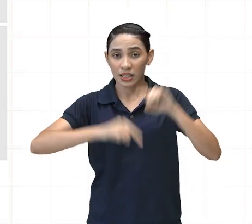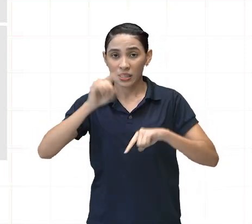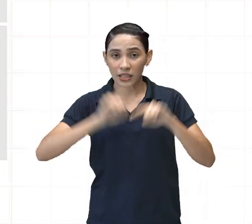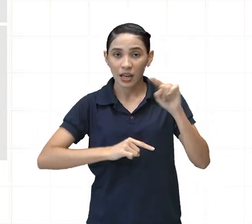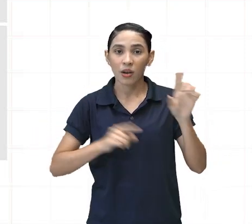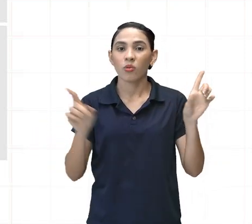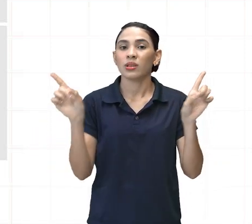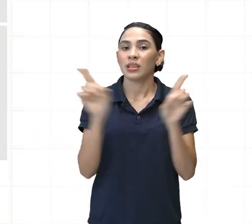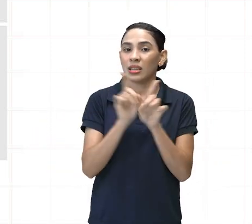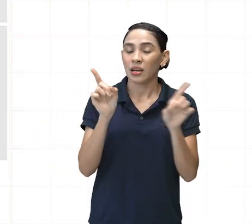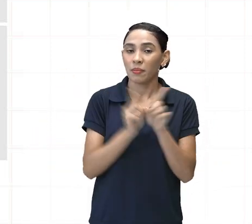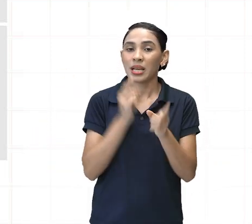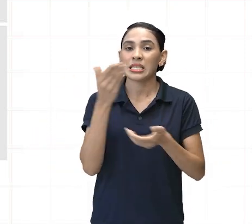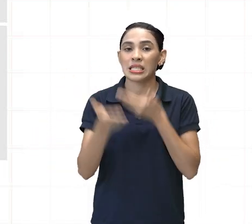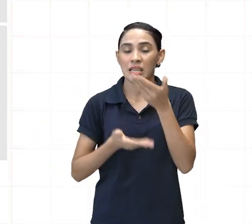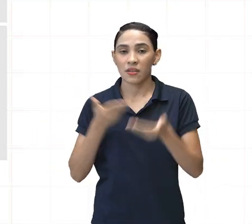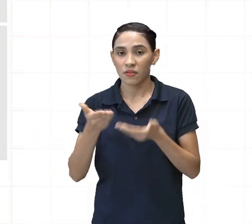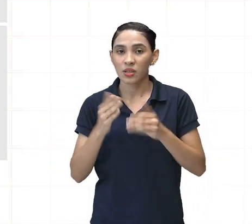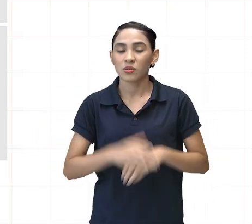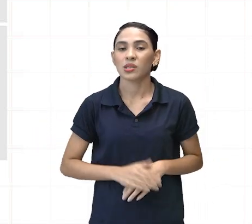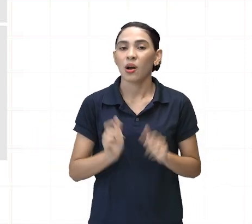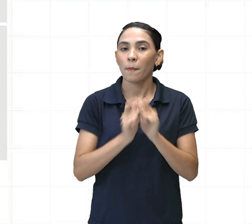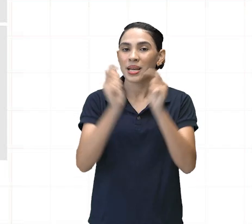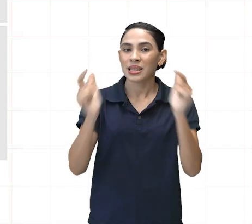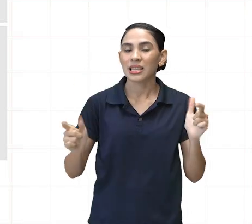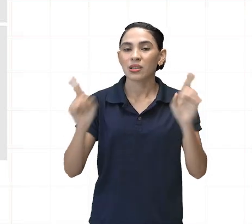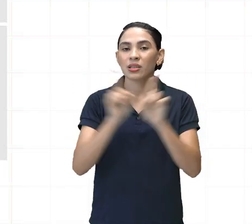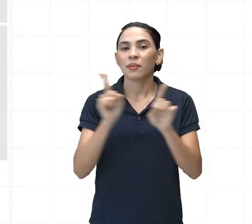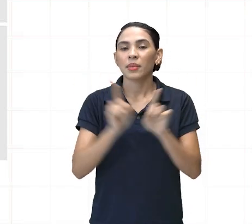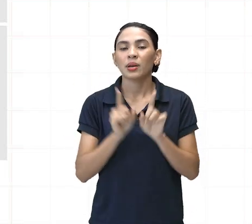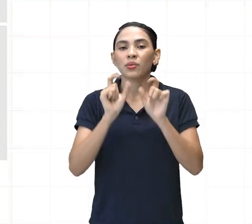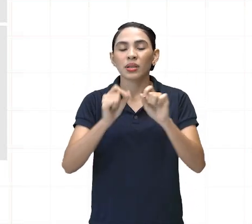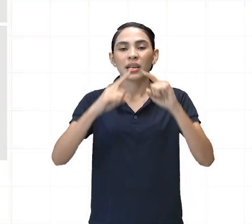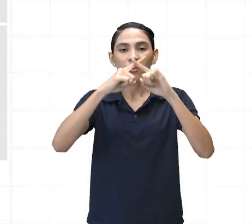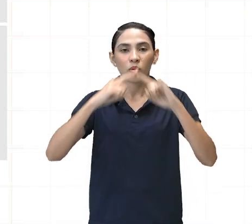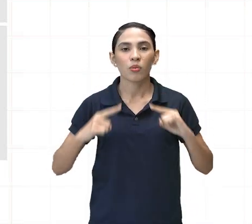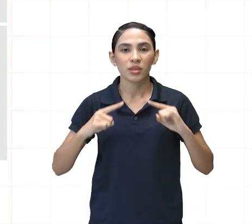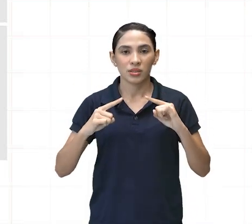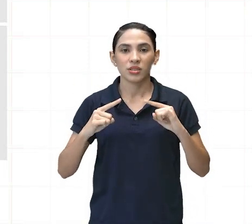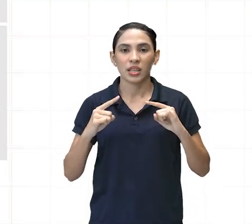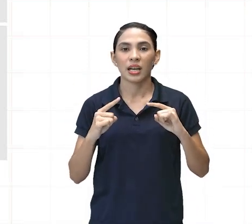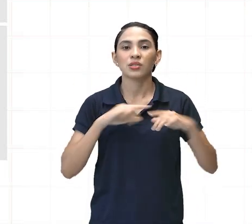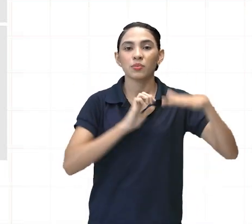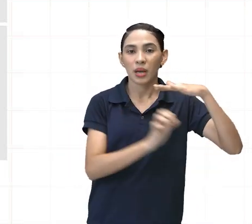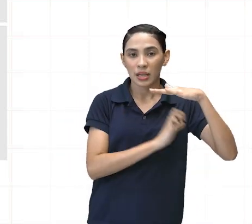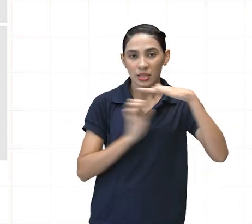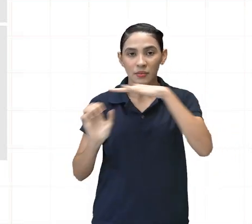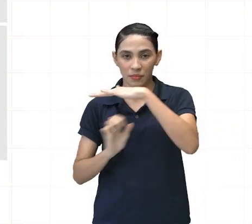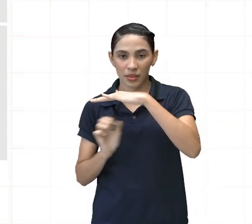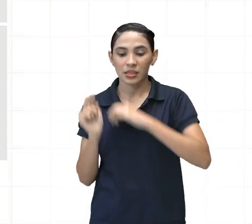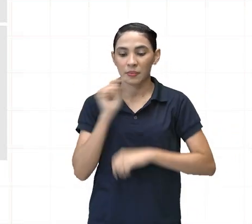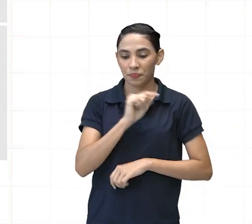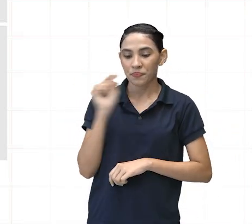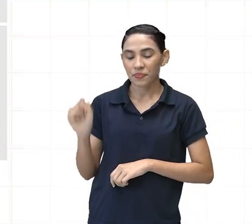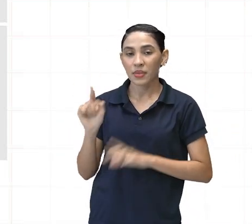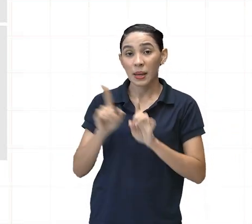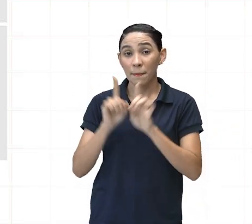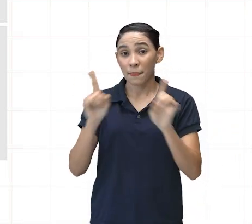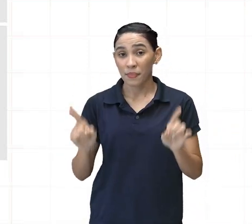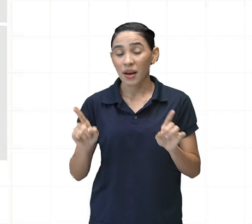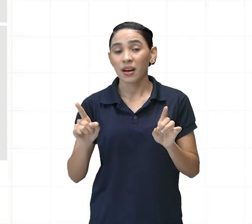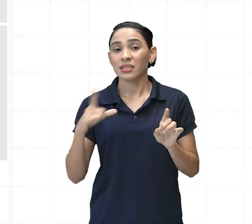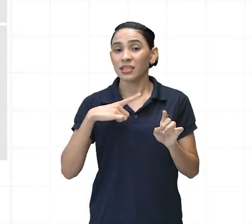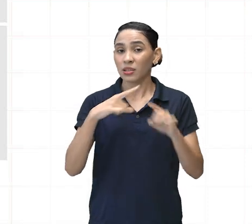quanto no de serviços, aumentando ali a competitividade entre uma empresa e outra. Mas, além